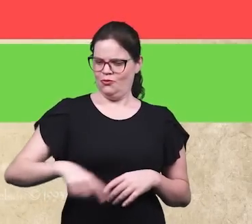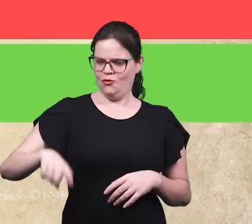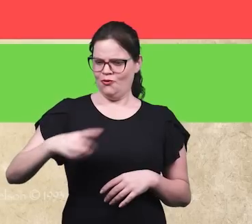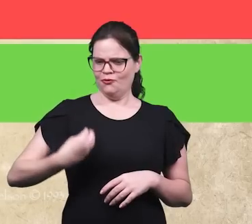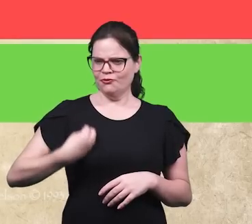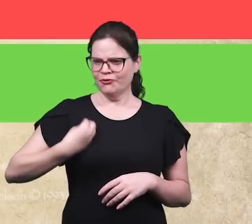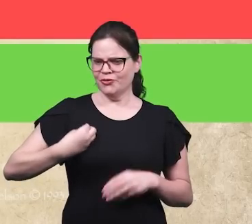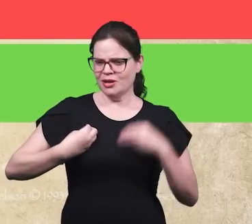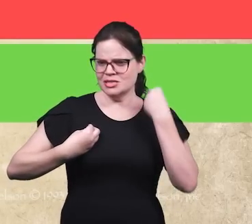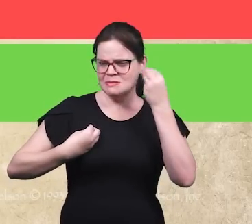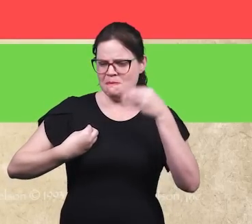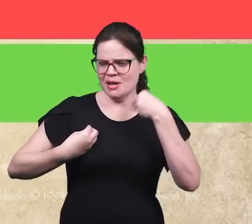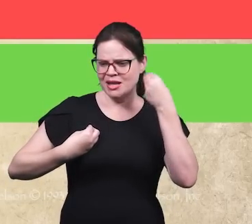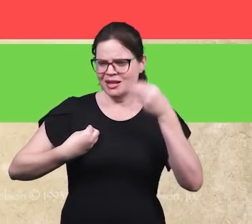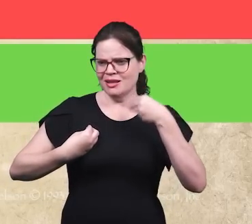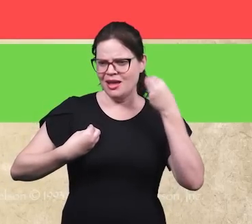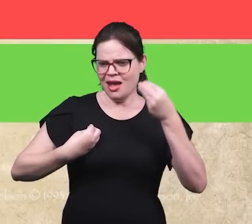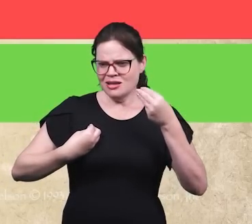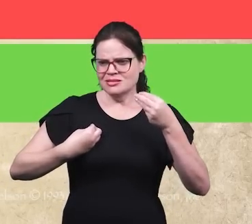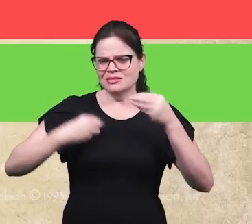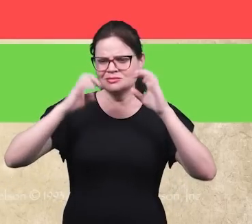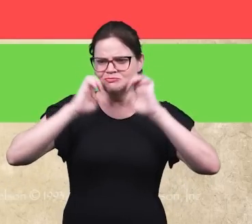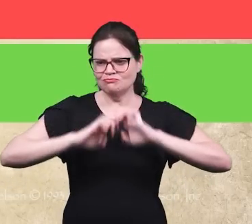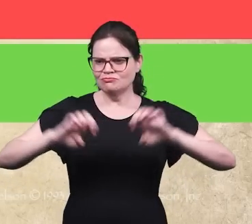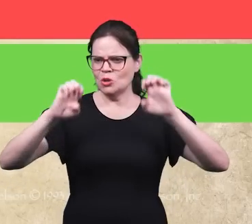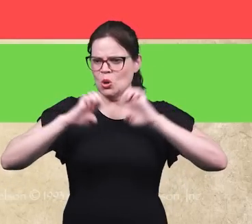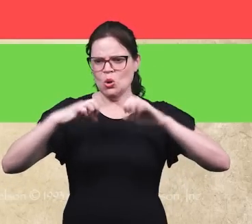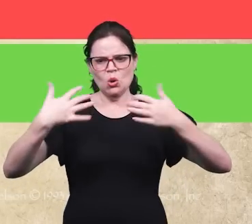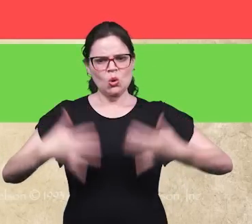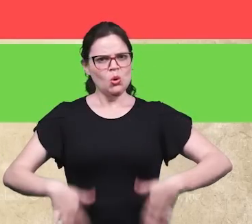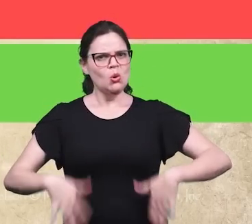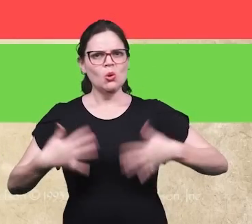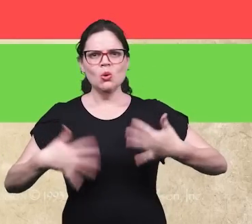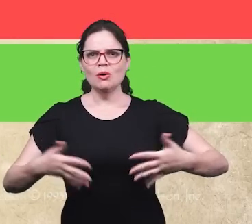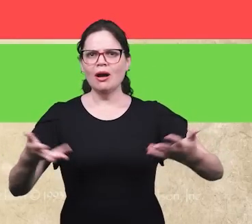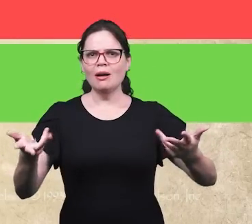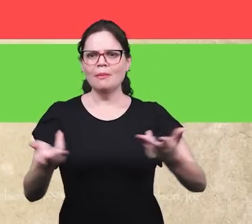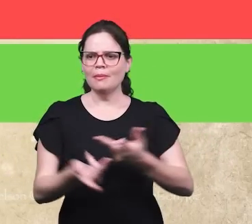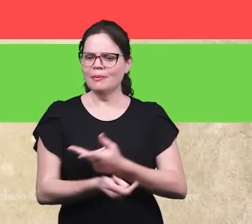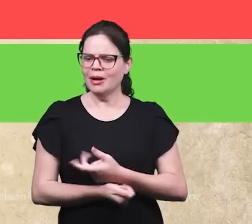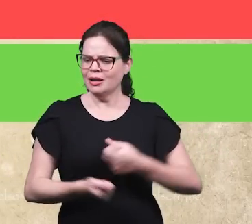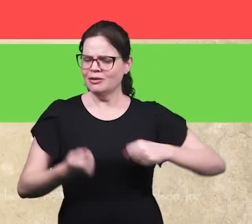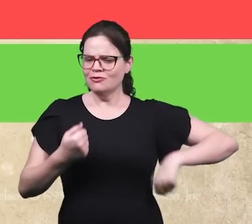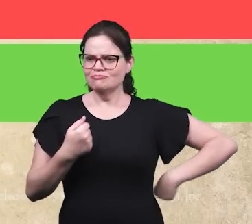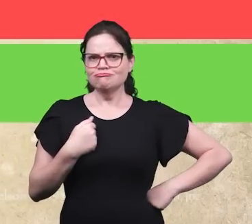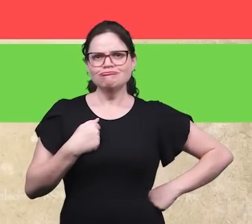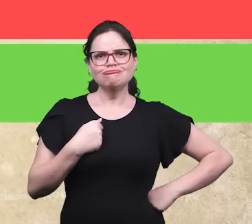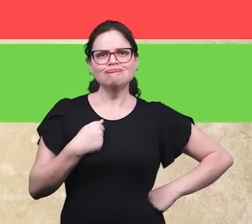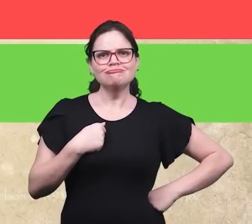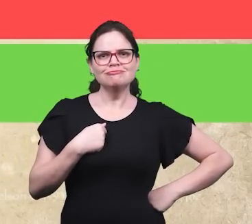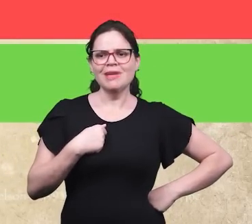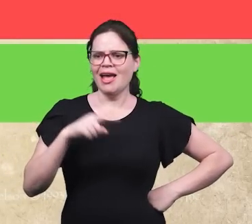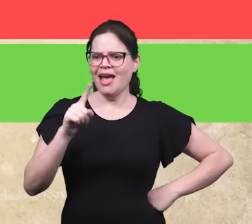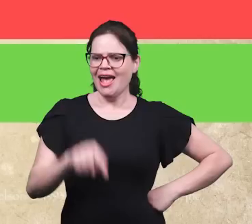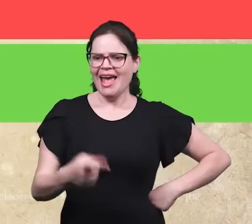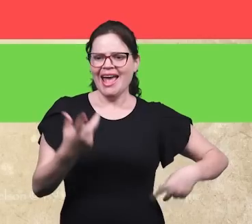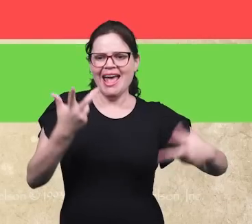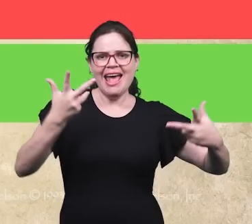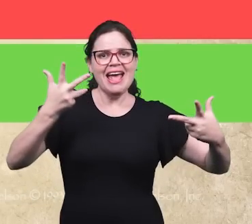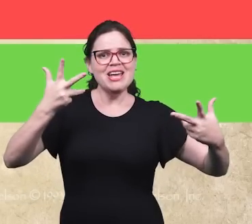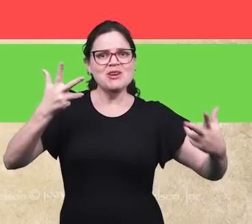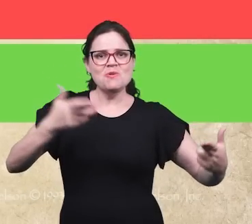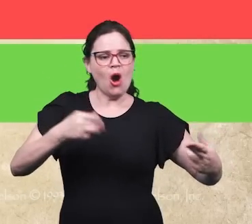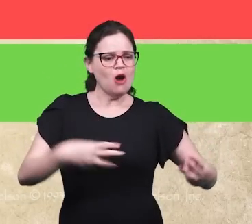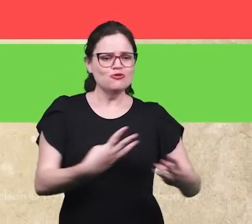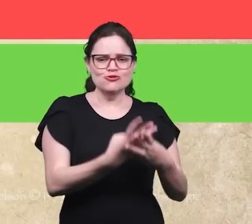vocês estão vivendo com tanta ênfase, com tanta profundidade, que nos parece até mesmo os que creram lá